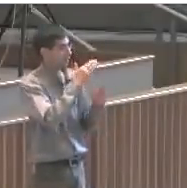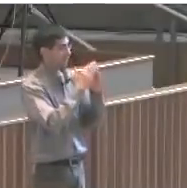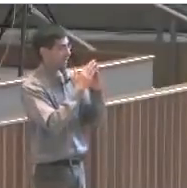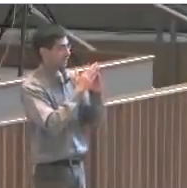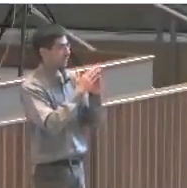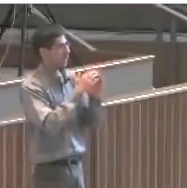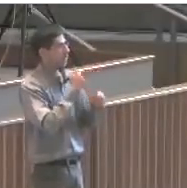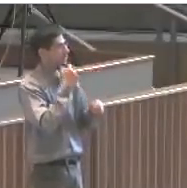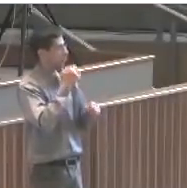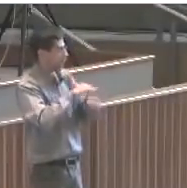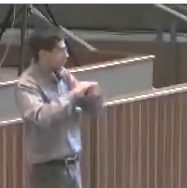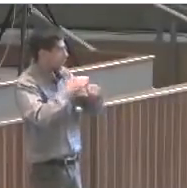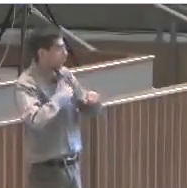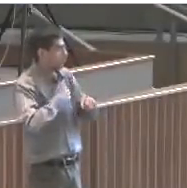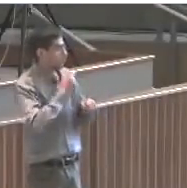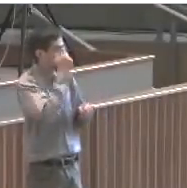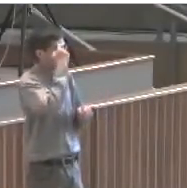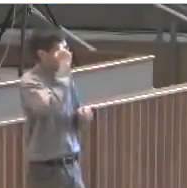ele